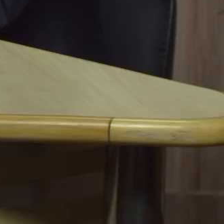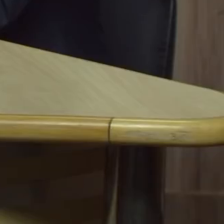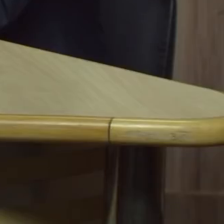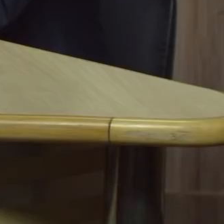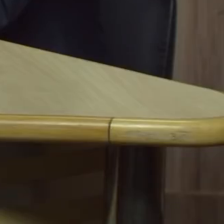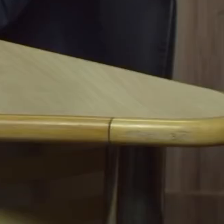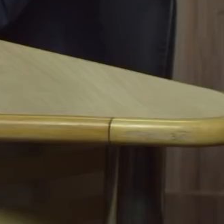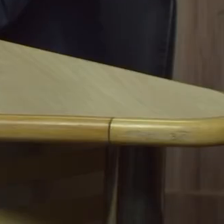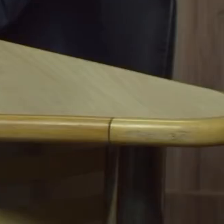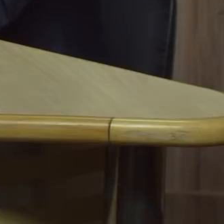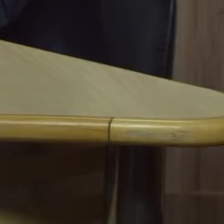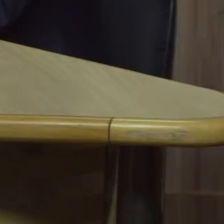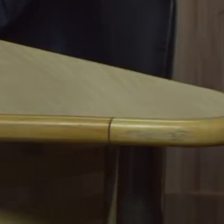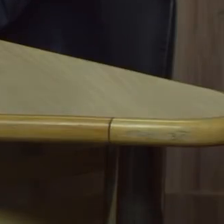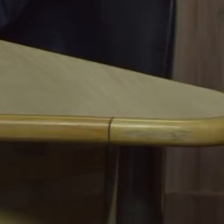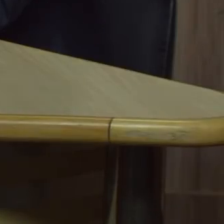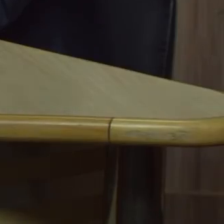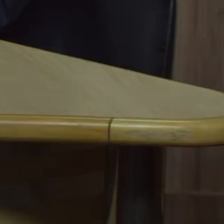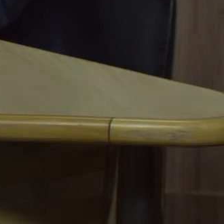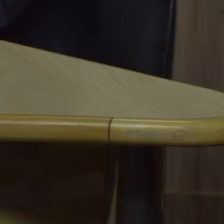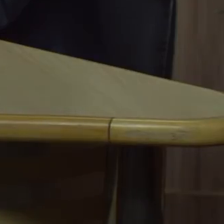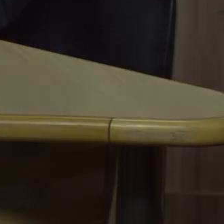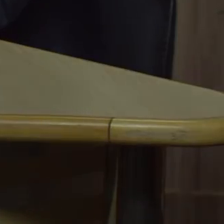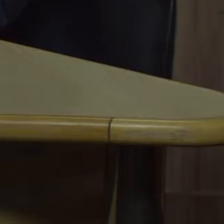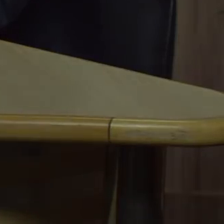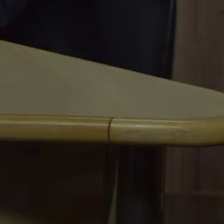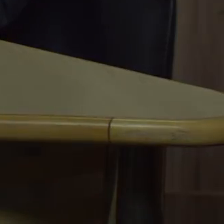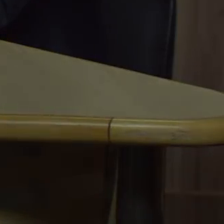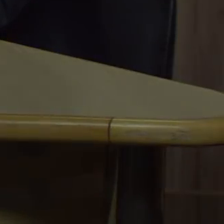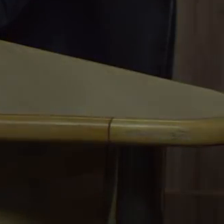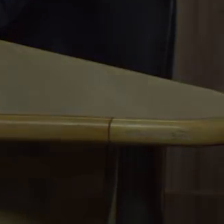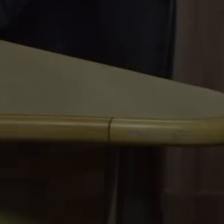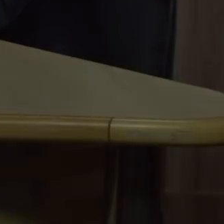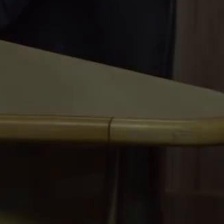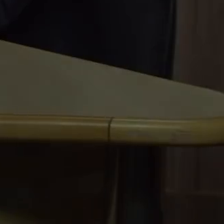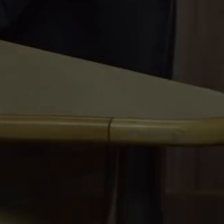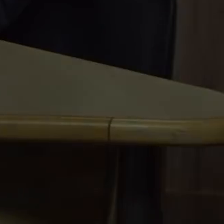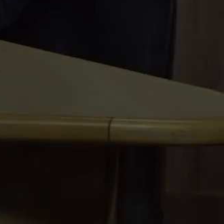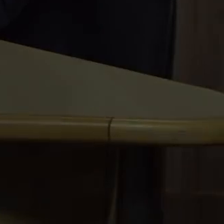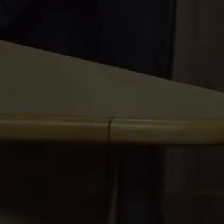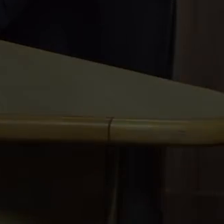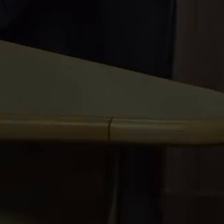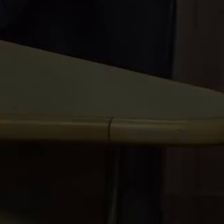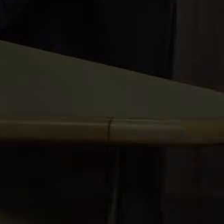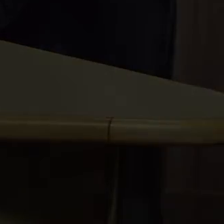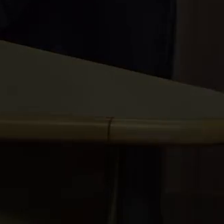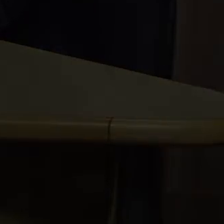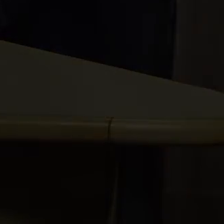Você acabou de assistir na TV Web Manaim Conversas Bíblicas.